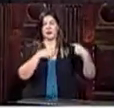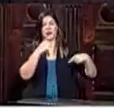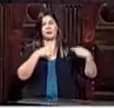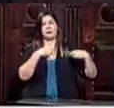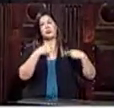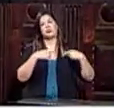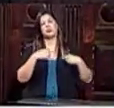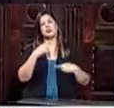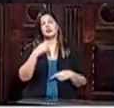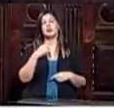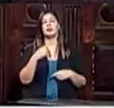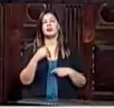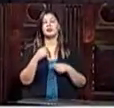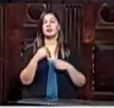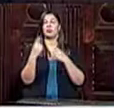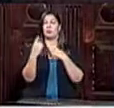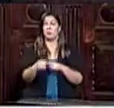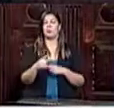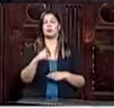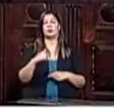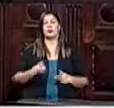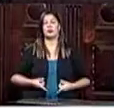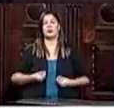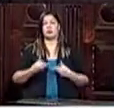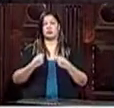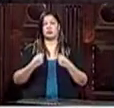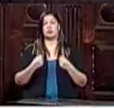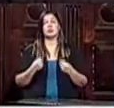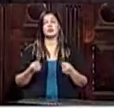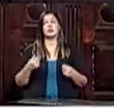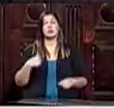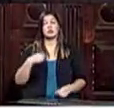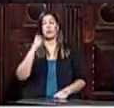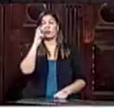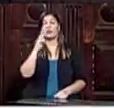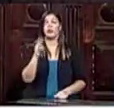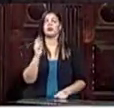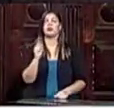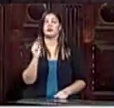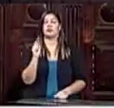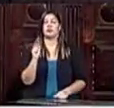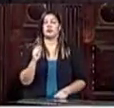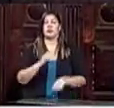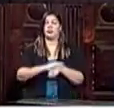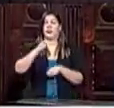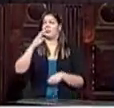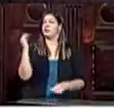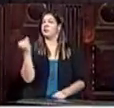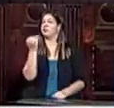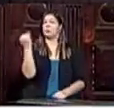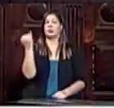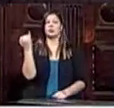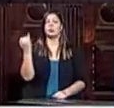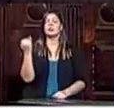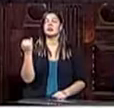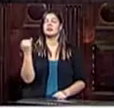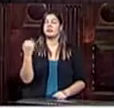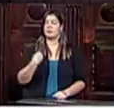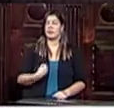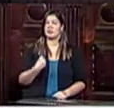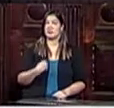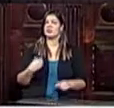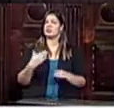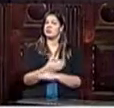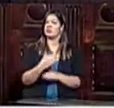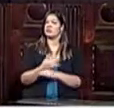do enfrentamento ao câncer. E eu vejo, senhor presidente, cada vez mais a importância da participação